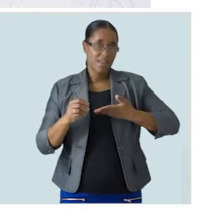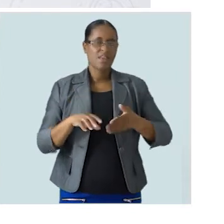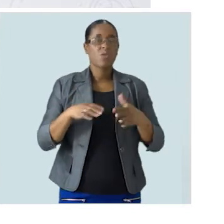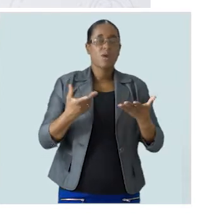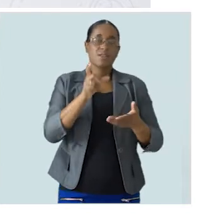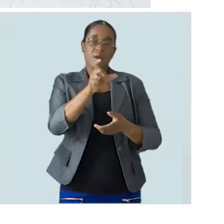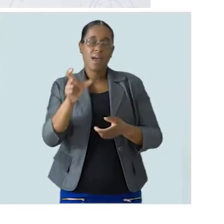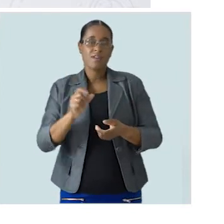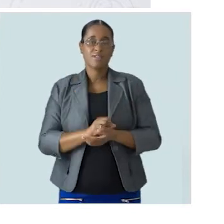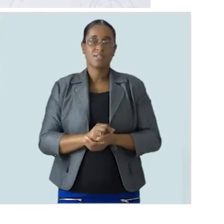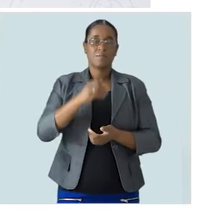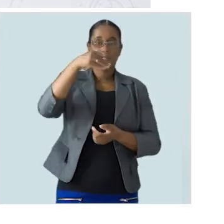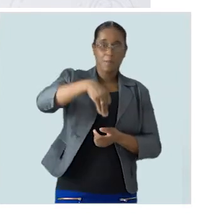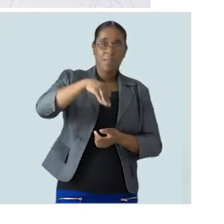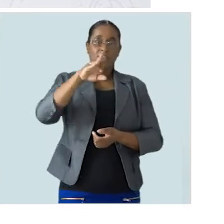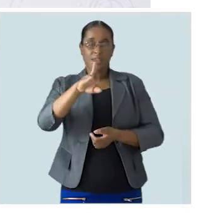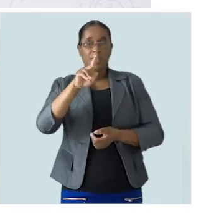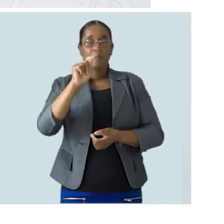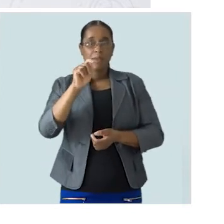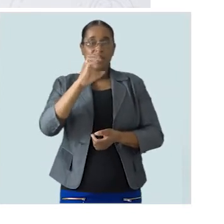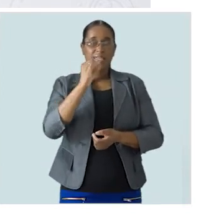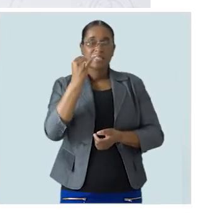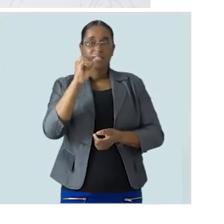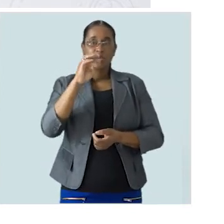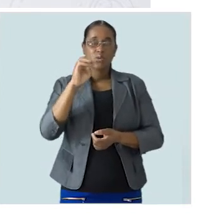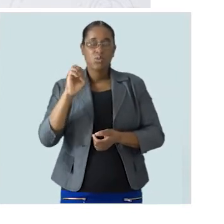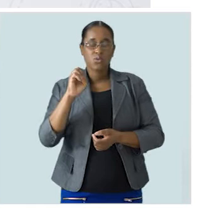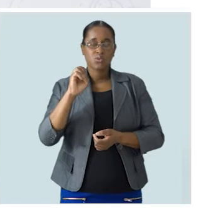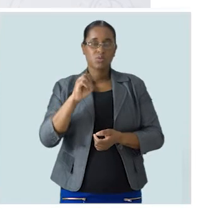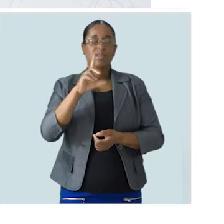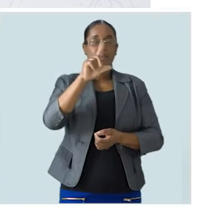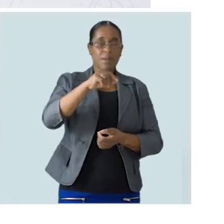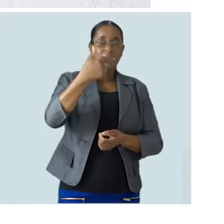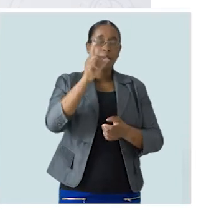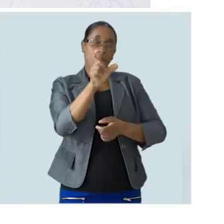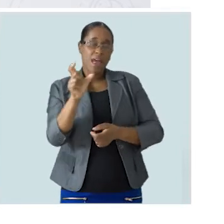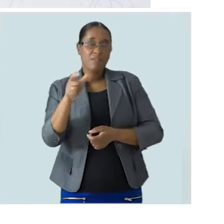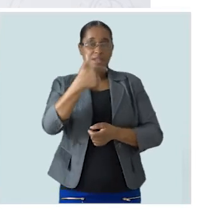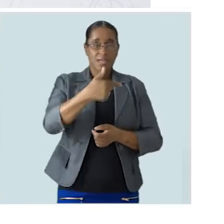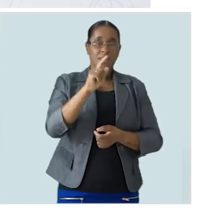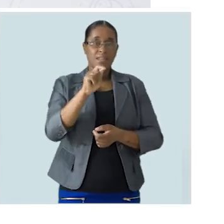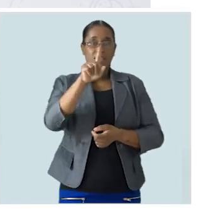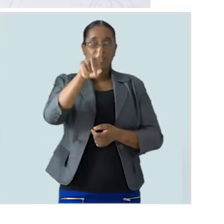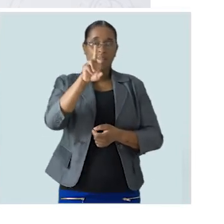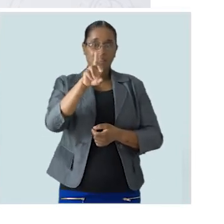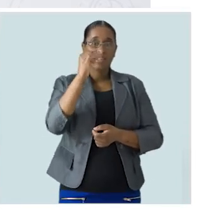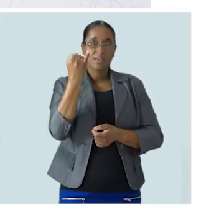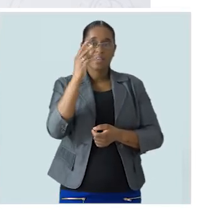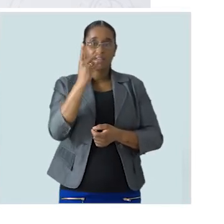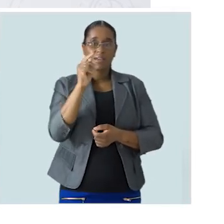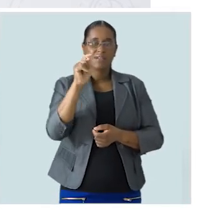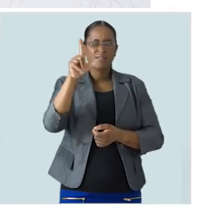Perfeito. Precioso e terrível. E a última frase? A palavra